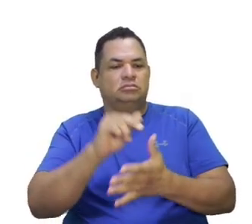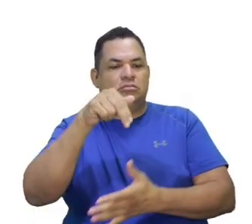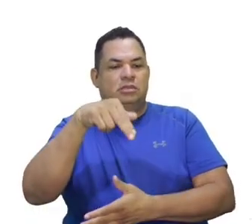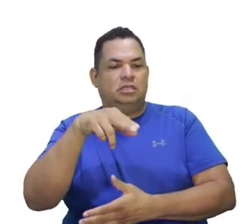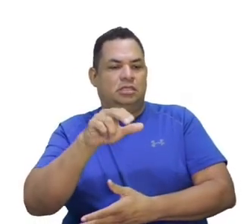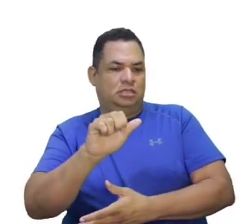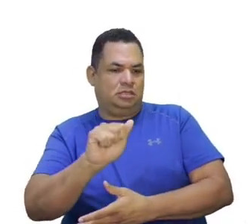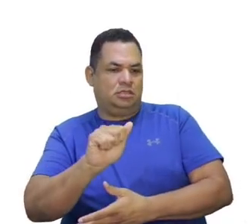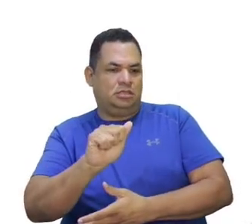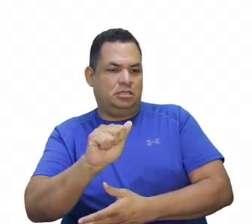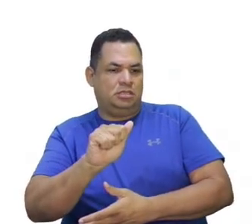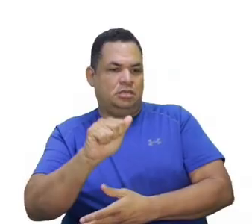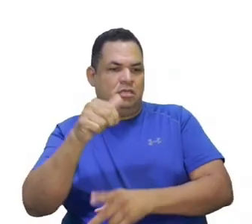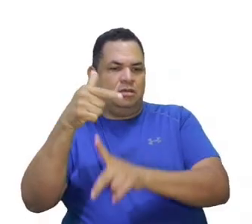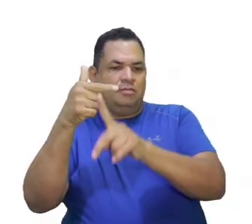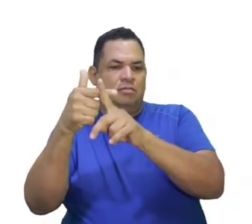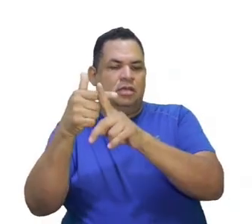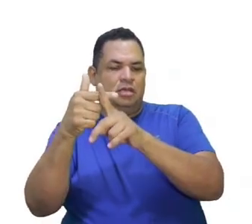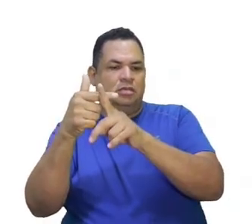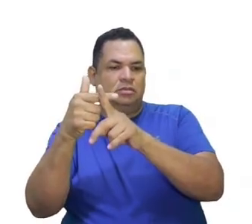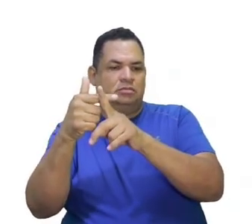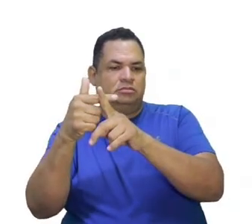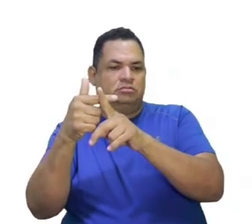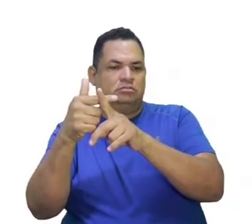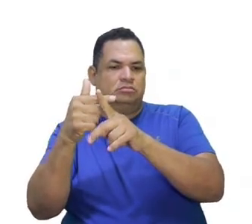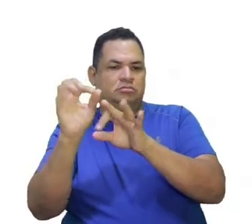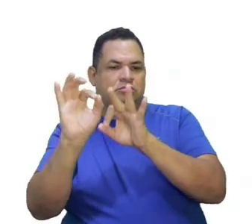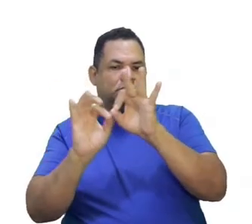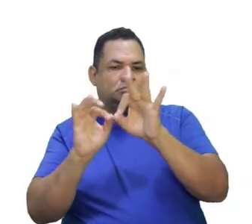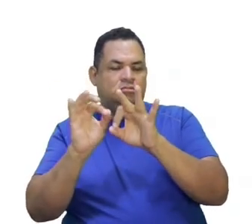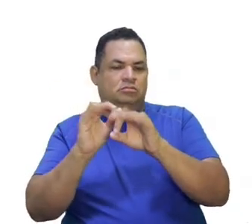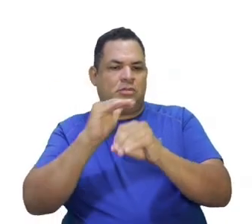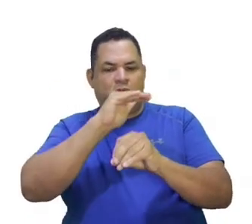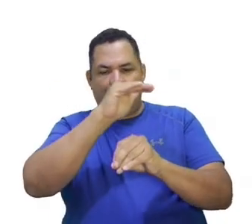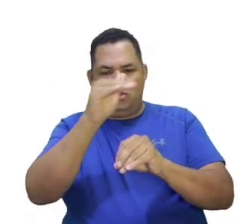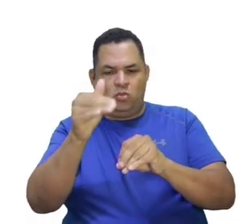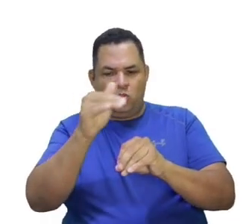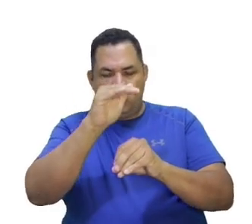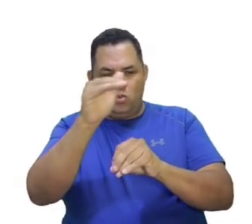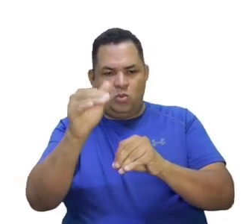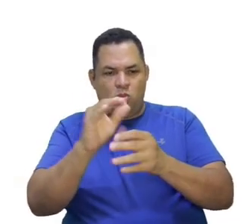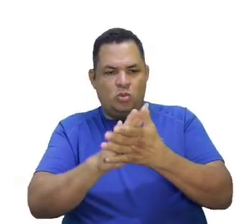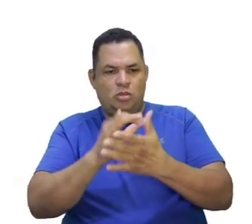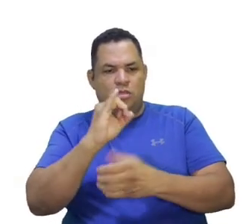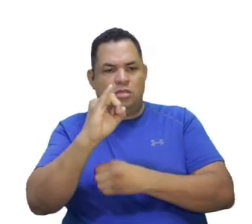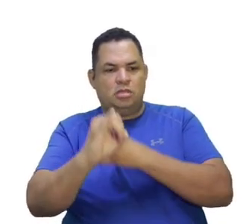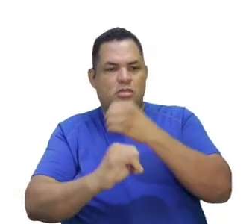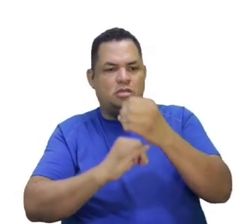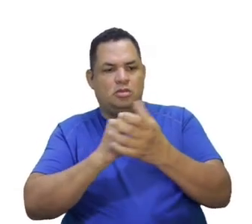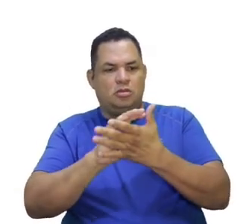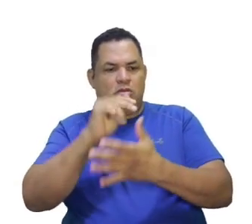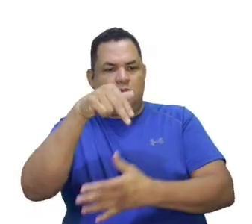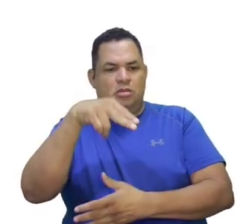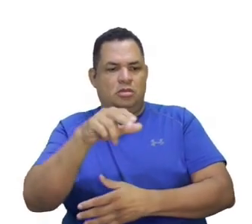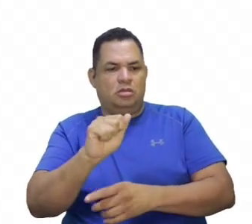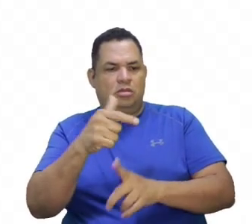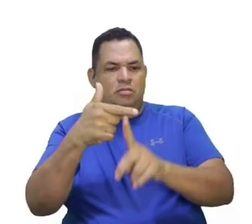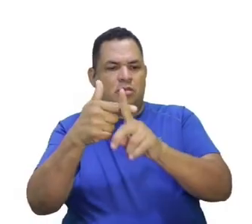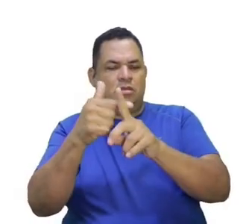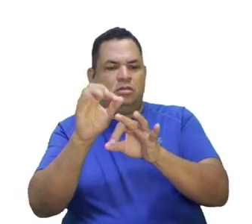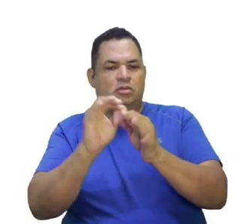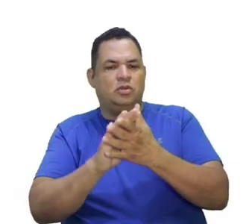sódio Na+. E para fazer a distribuição desse íon sódio, eu vou